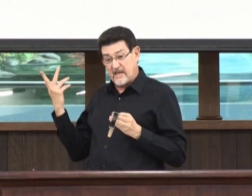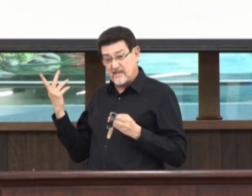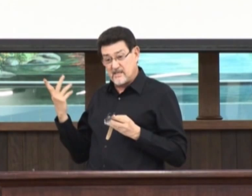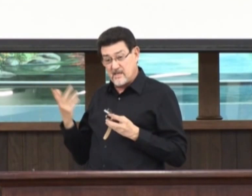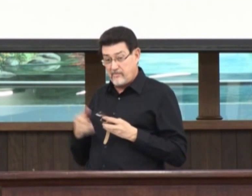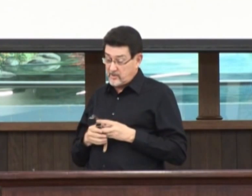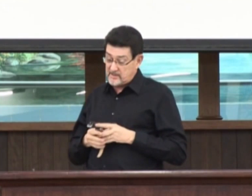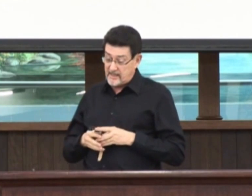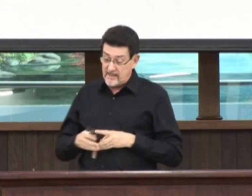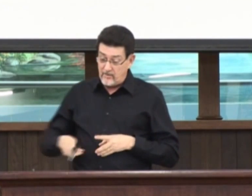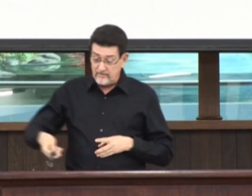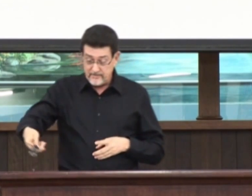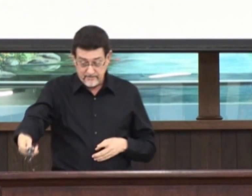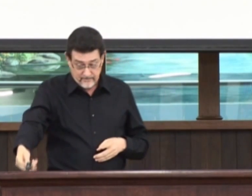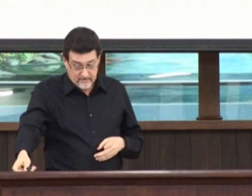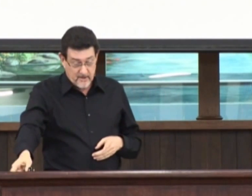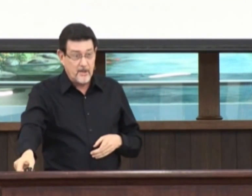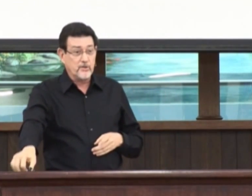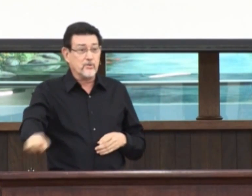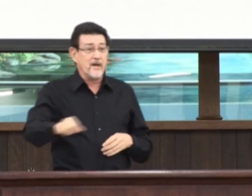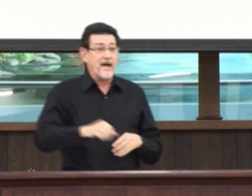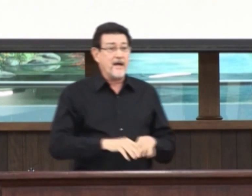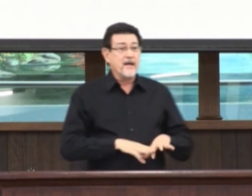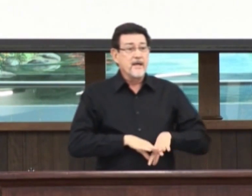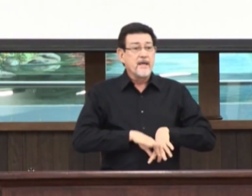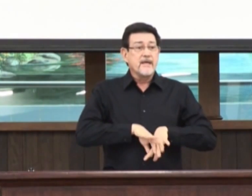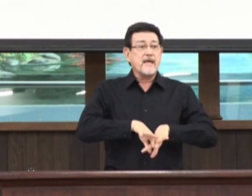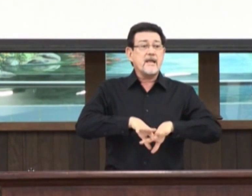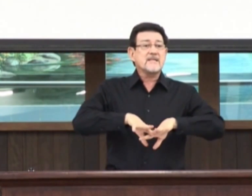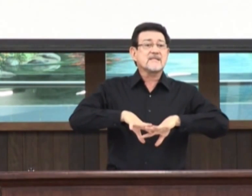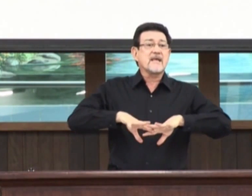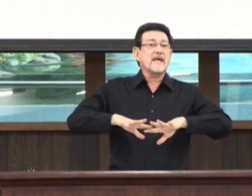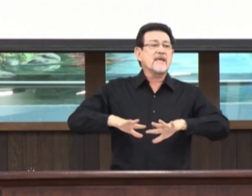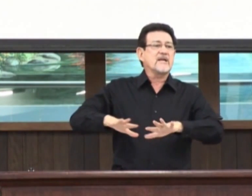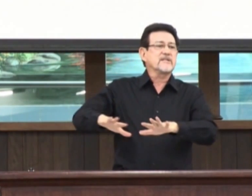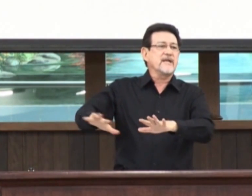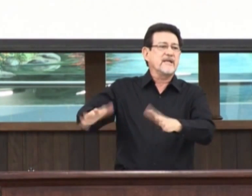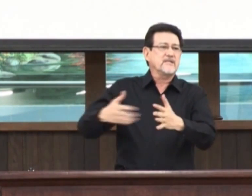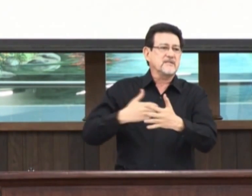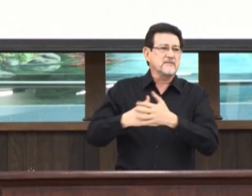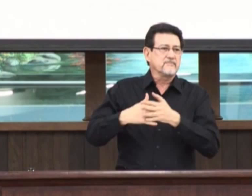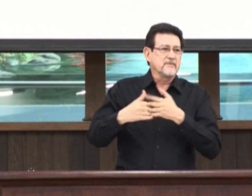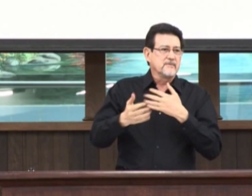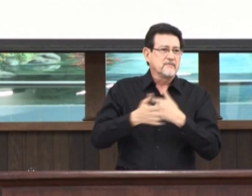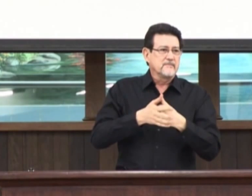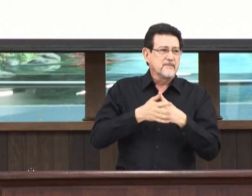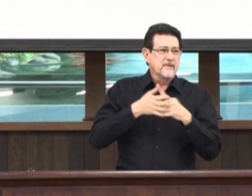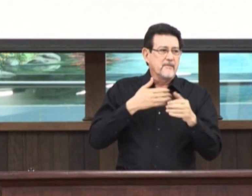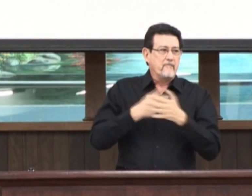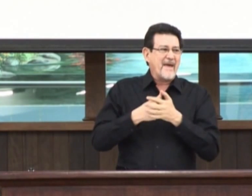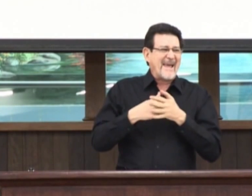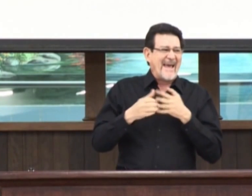Pode ser que sim, pode ser que não. Deixou lá e ele segue as leis